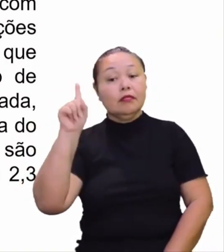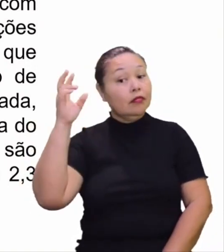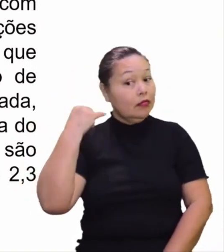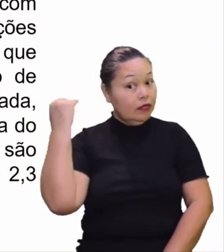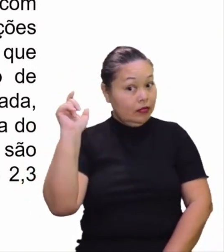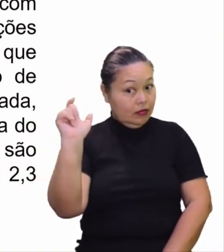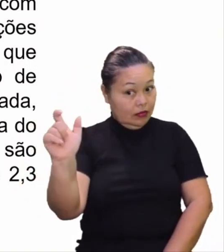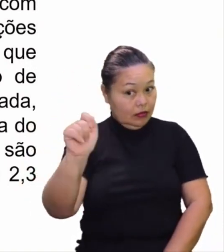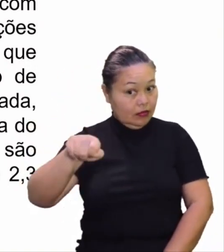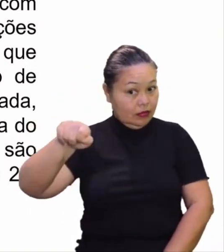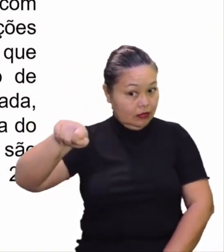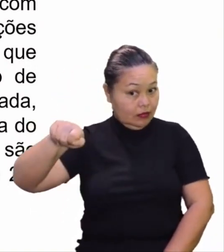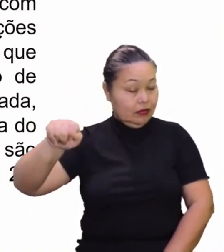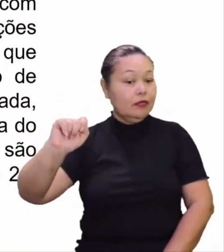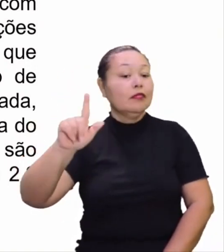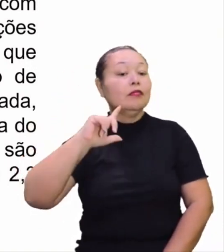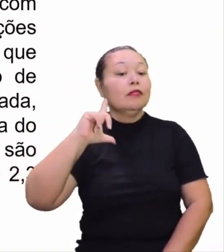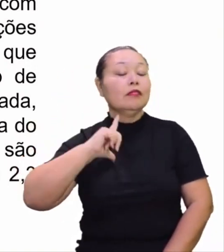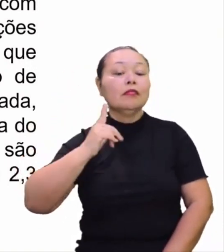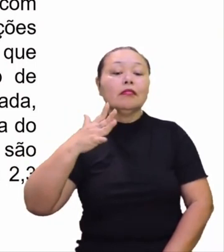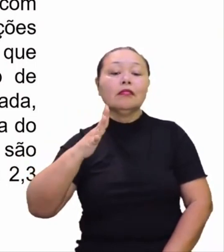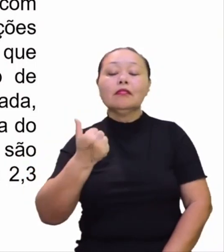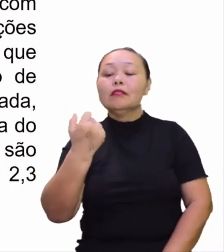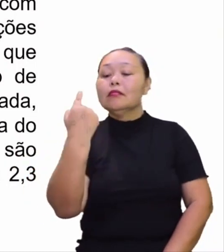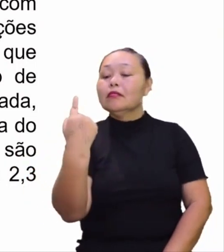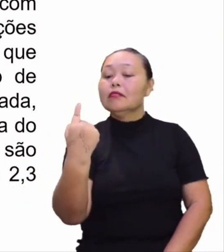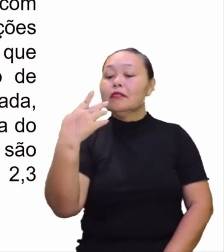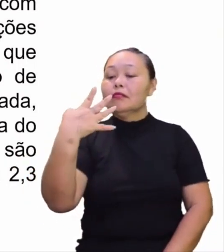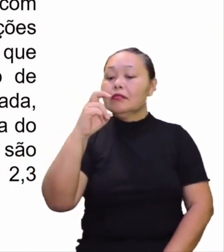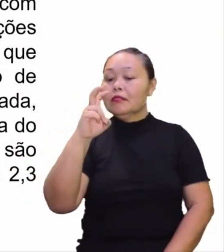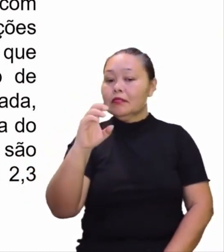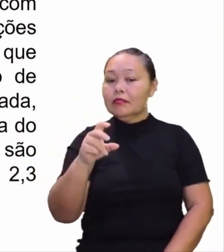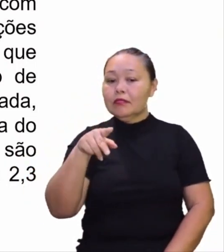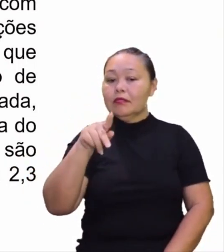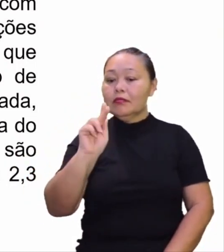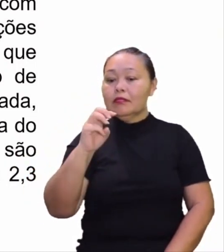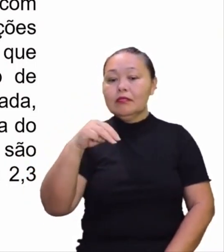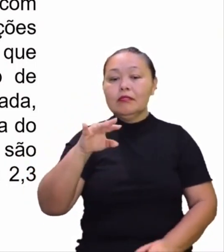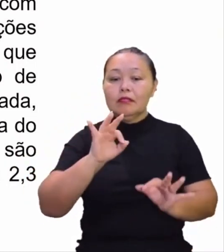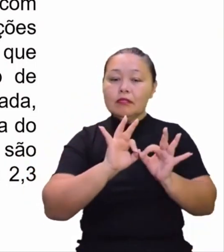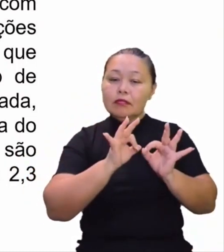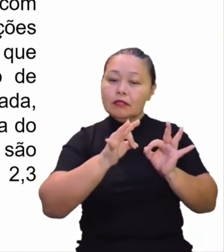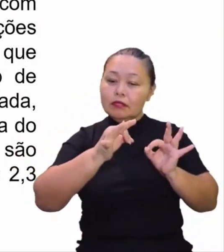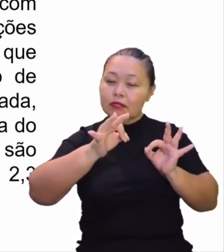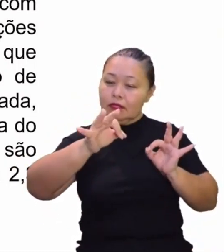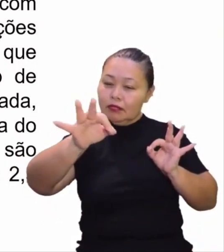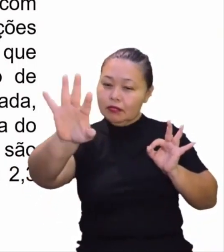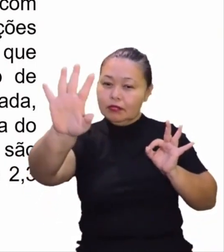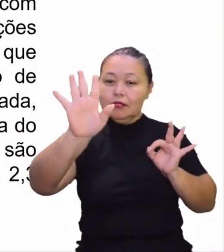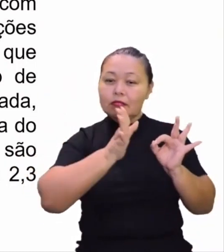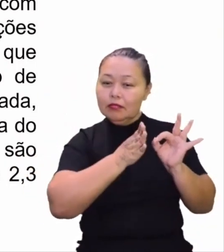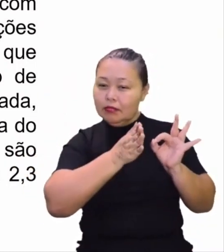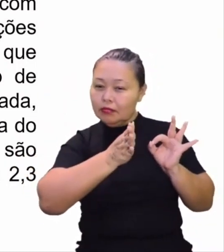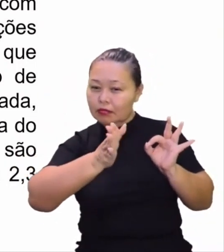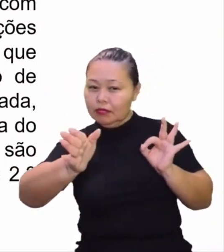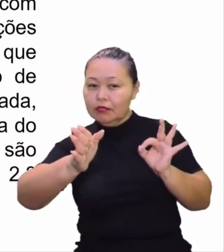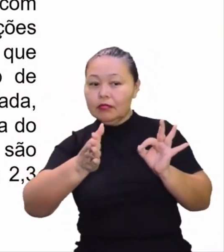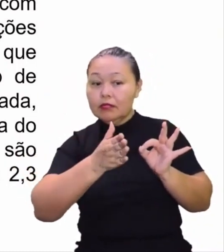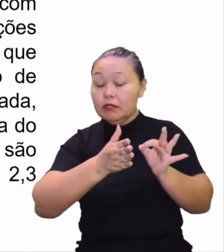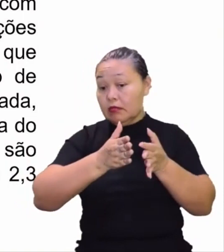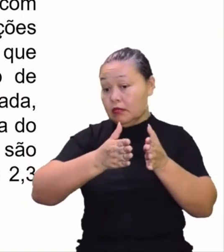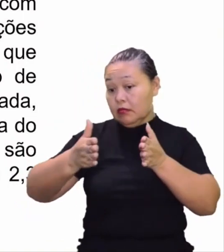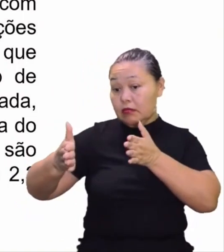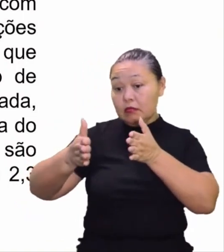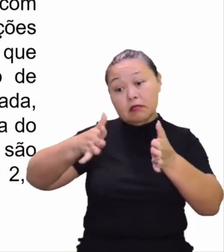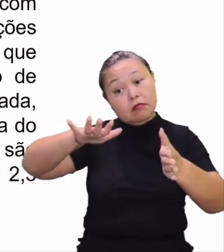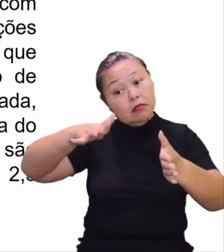aqui é importante, tem aproximadamente 1.450 quilômetros de extensão